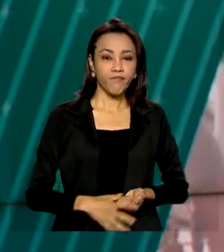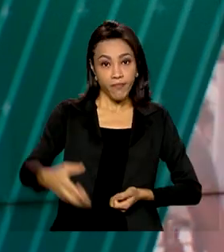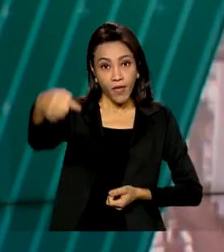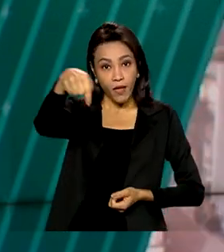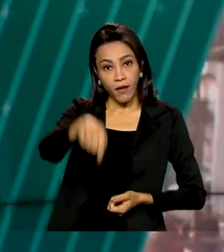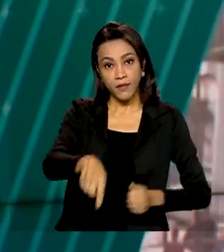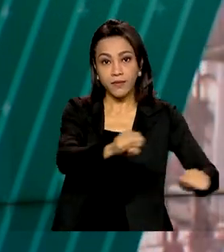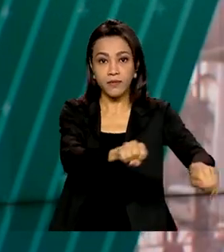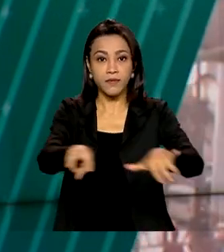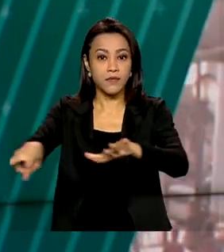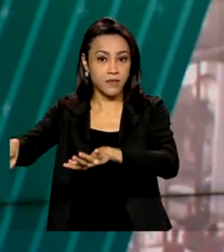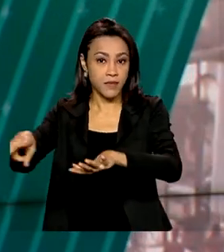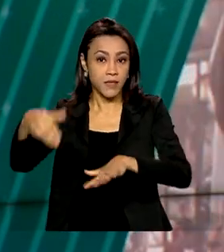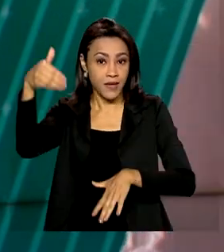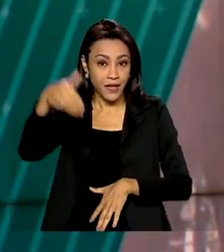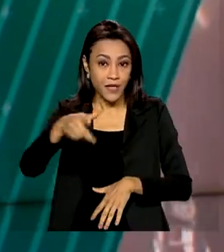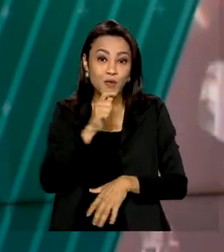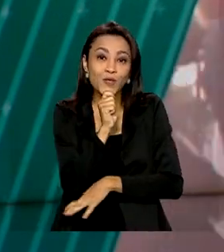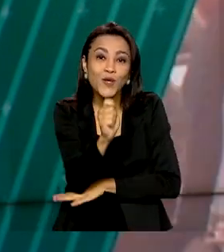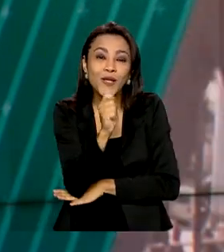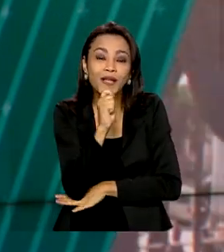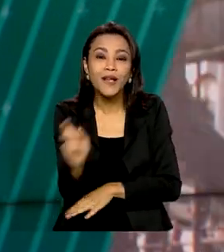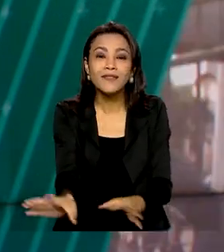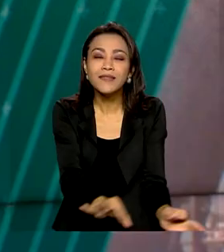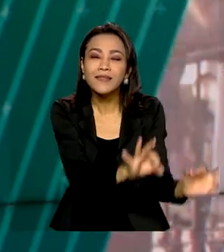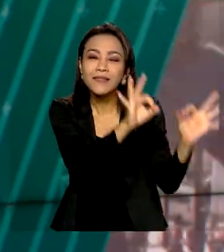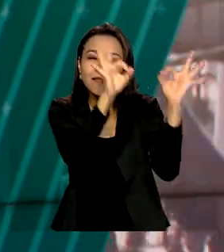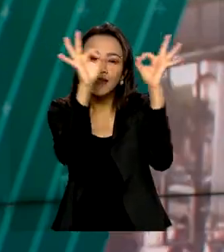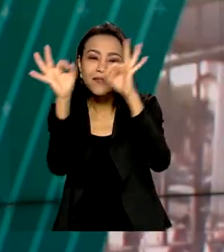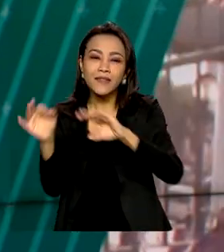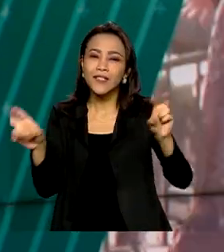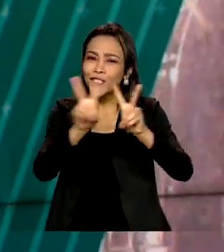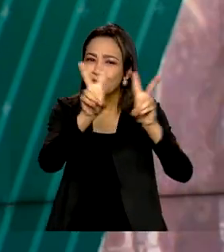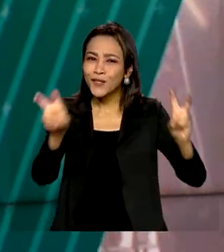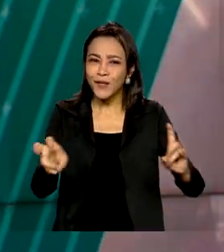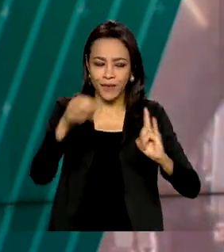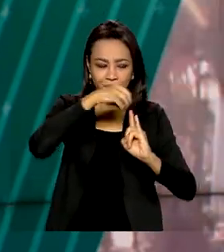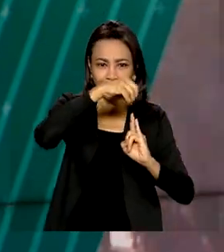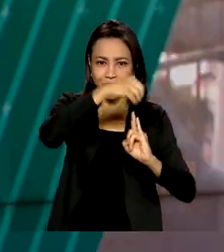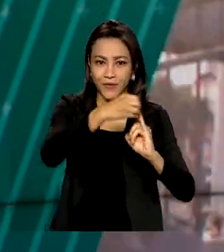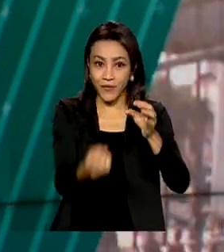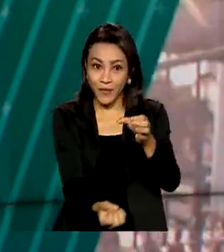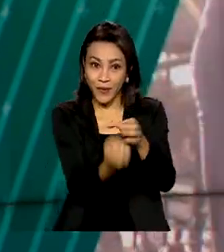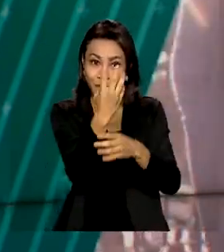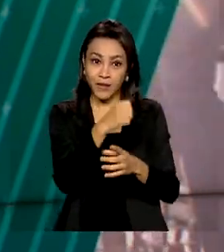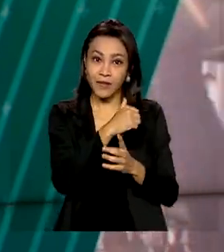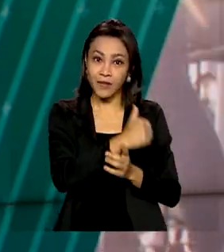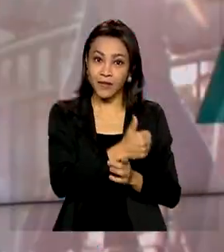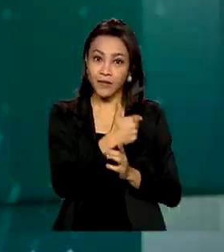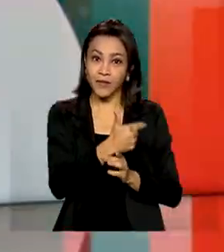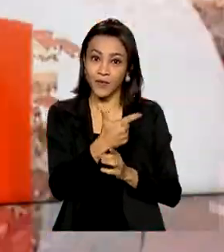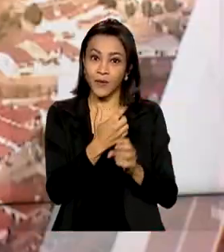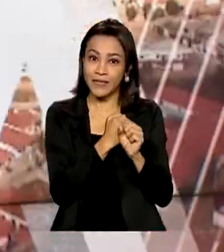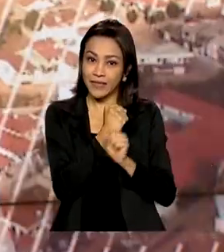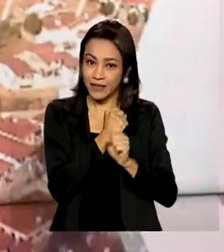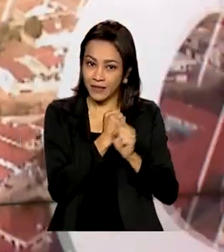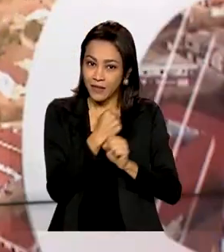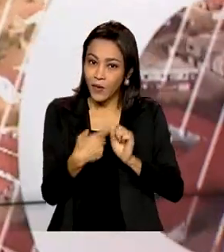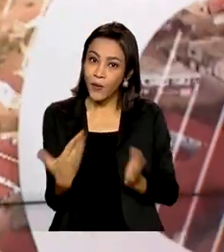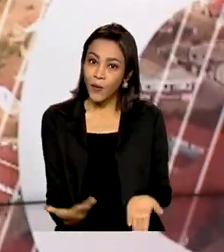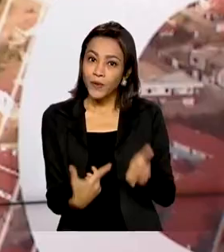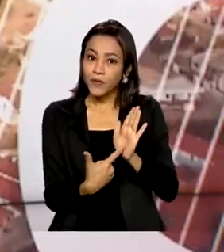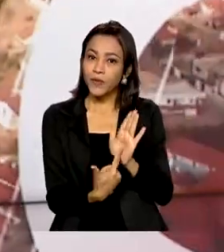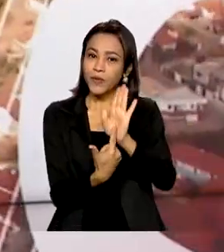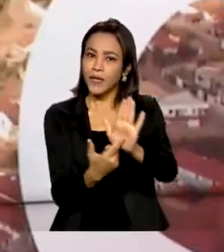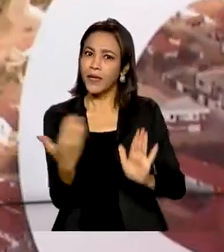Esta semana, o Brasil em Dia exibe uma série de reportagens sobre a Fiocruz, que completa 122 anos. Hoje vamos mostrar a importância